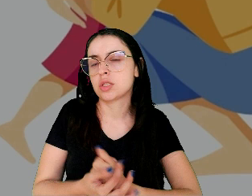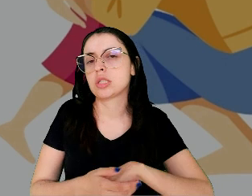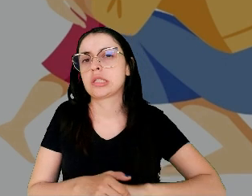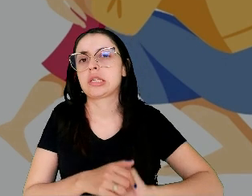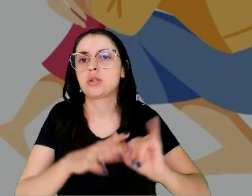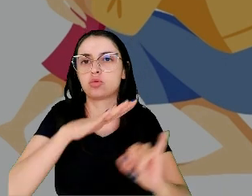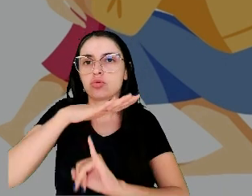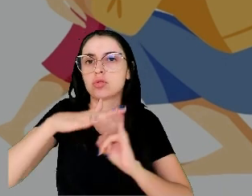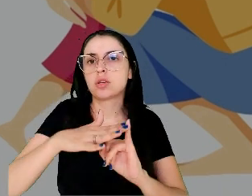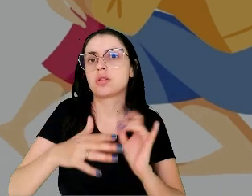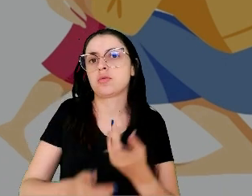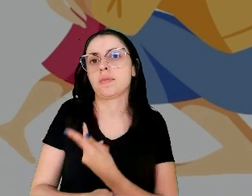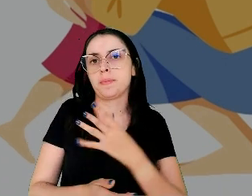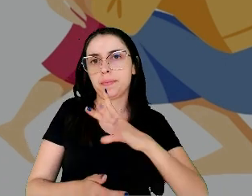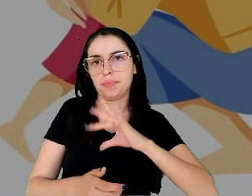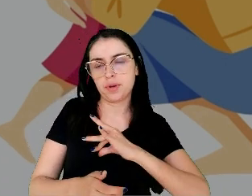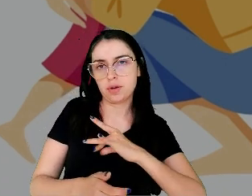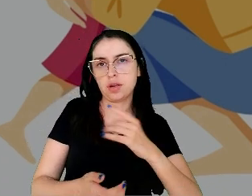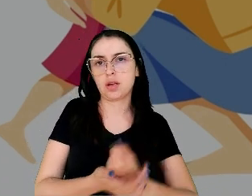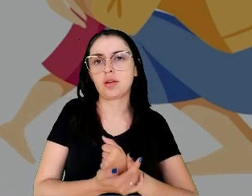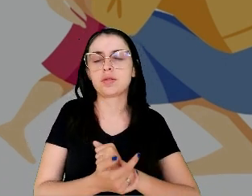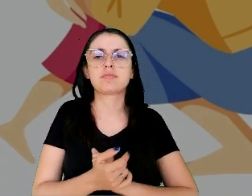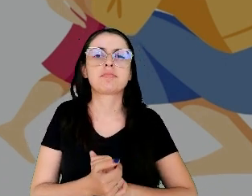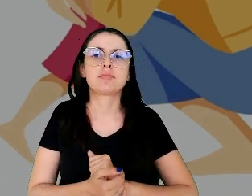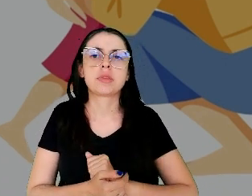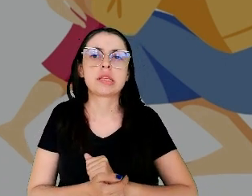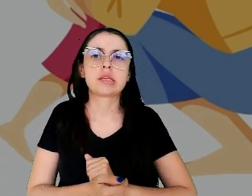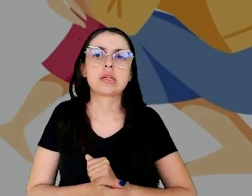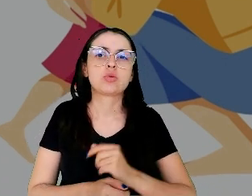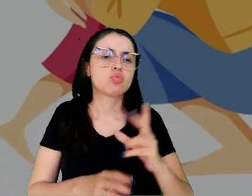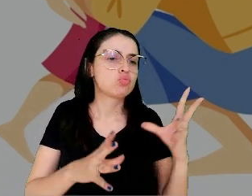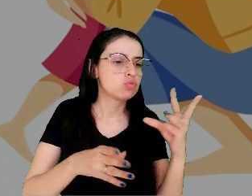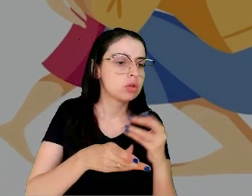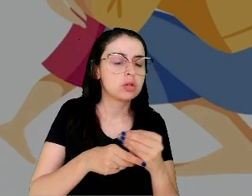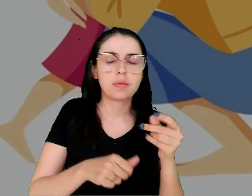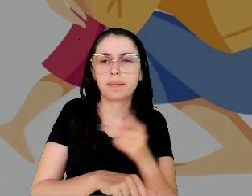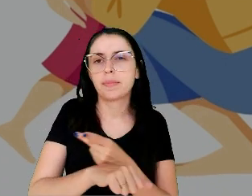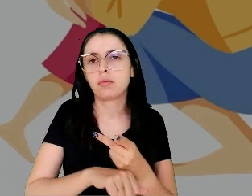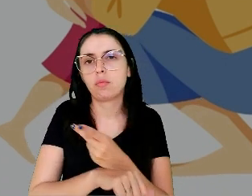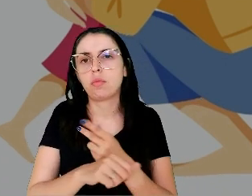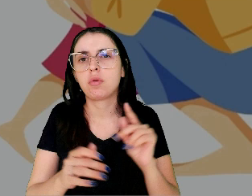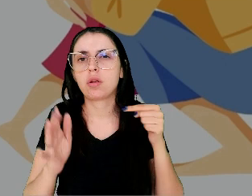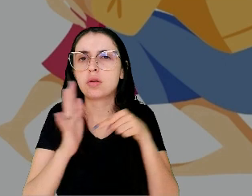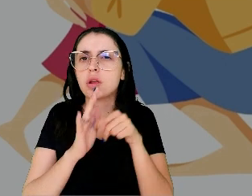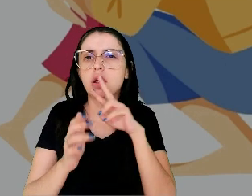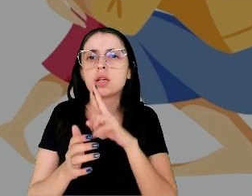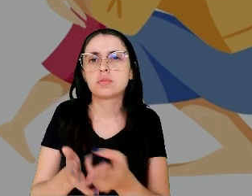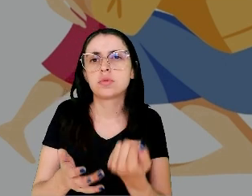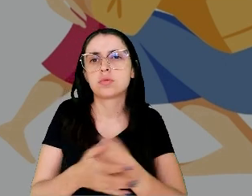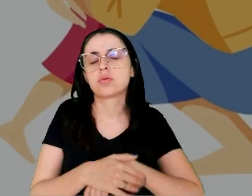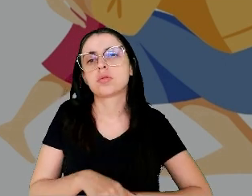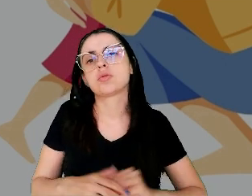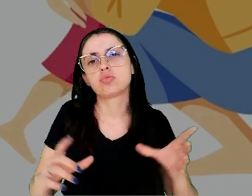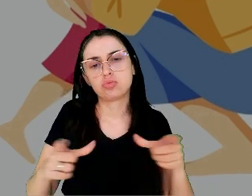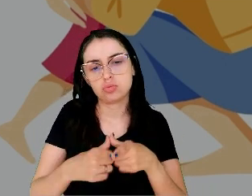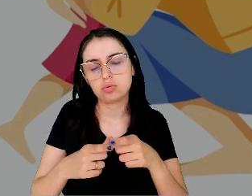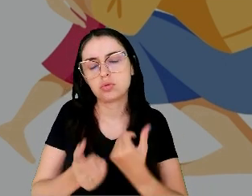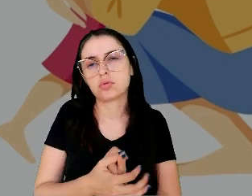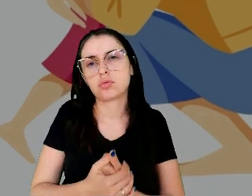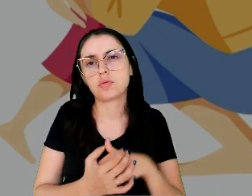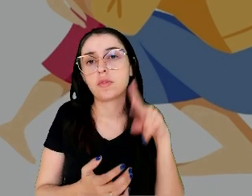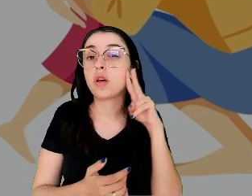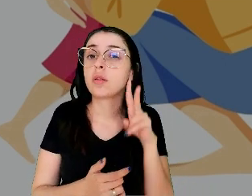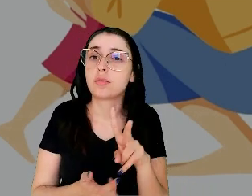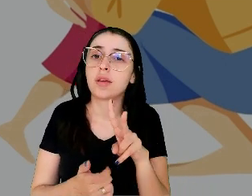privados, academia, ONG, todos voltados para a busca de objetivos comuns,